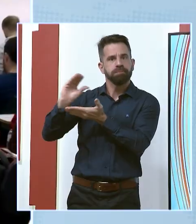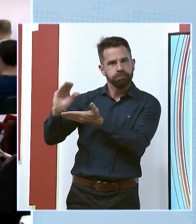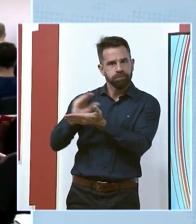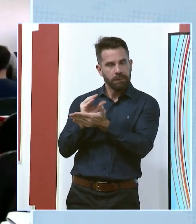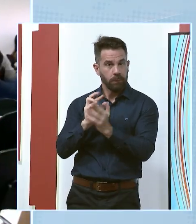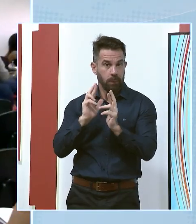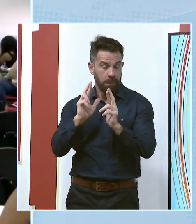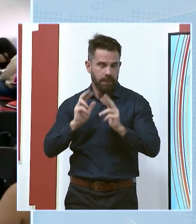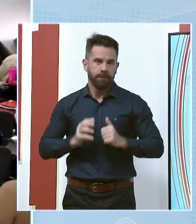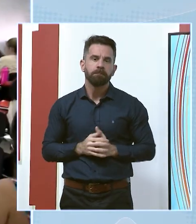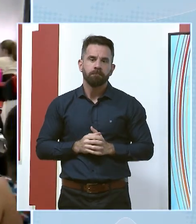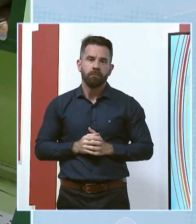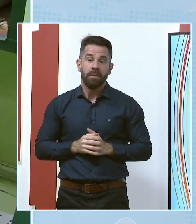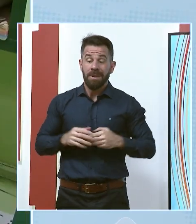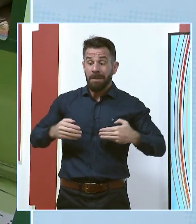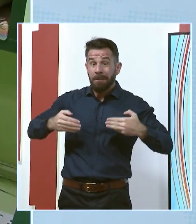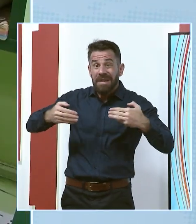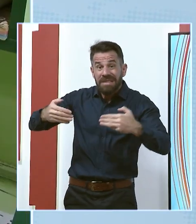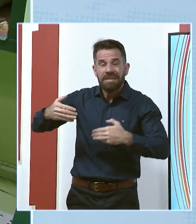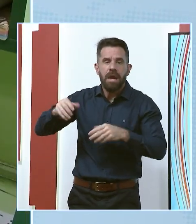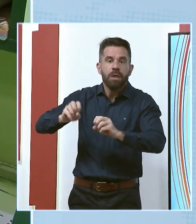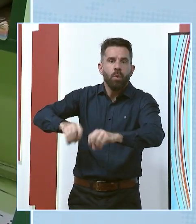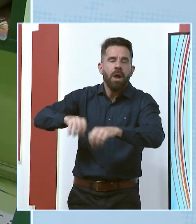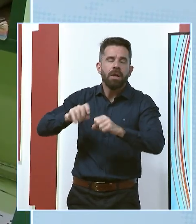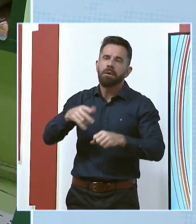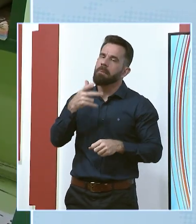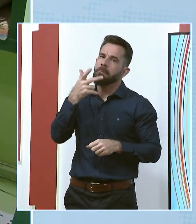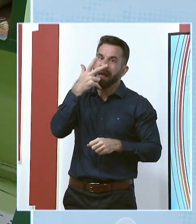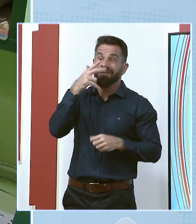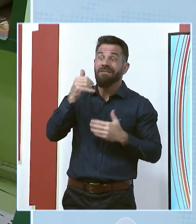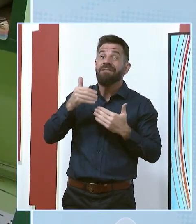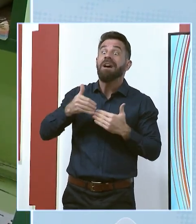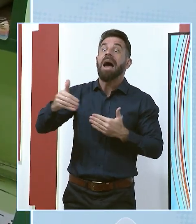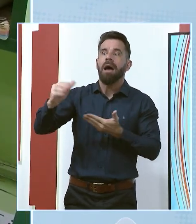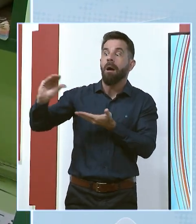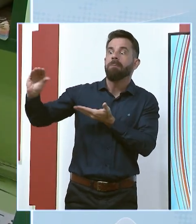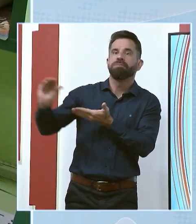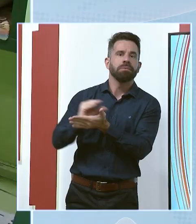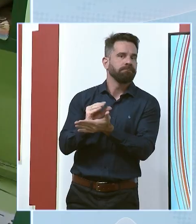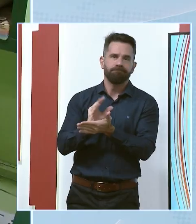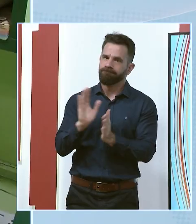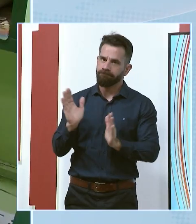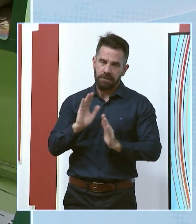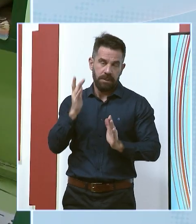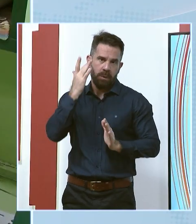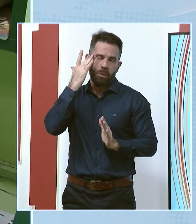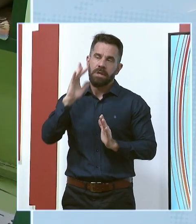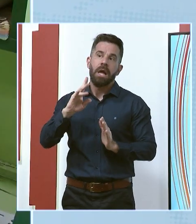por enquanto, não existe previsão de aumentar o valor do benefício para os estudantes.